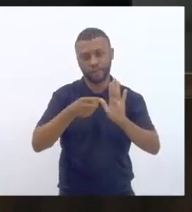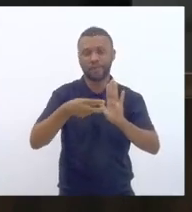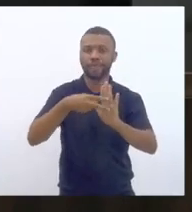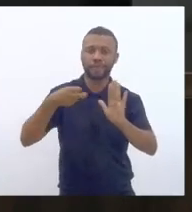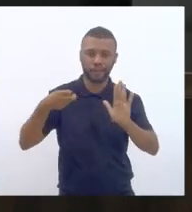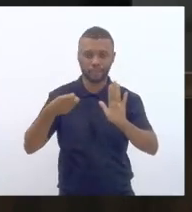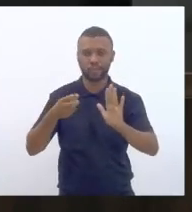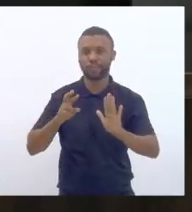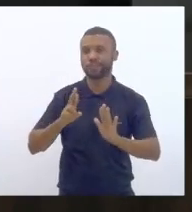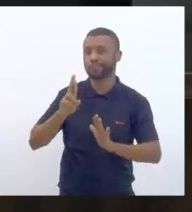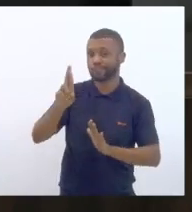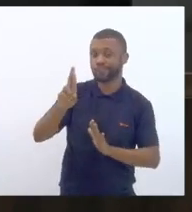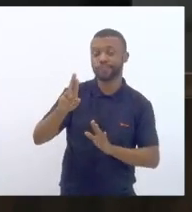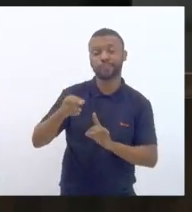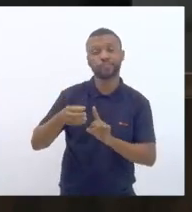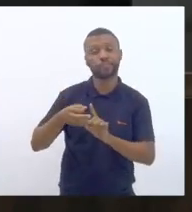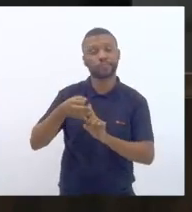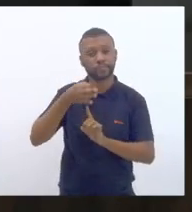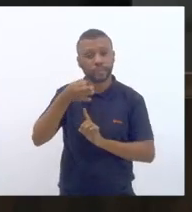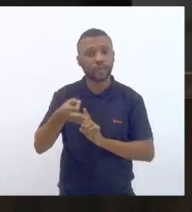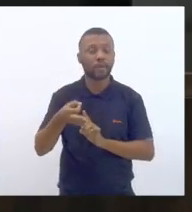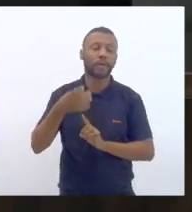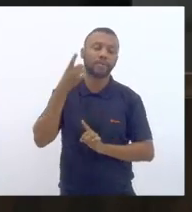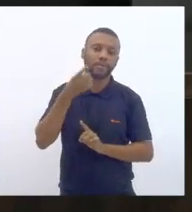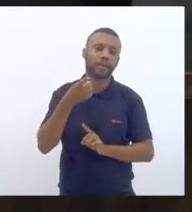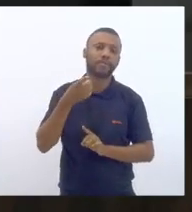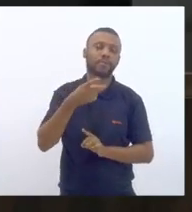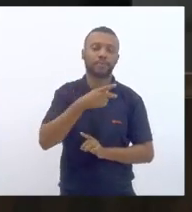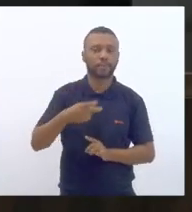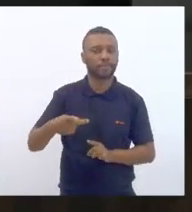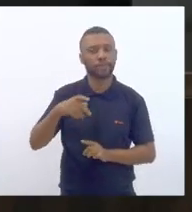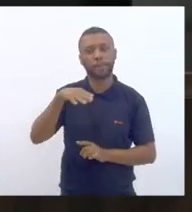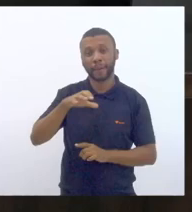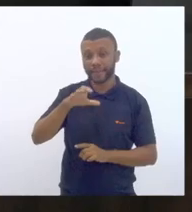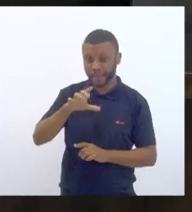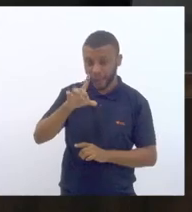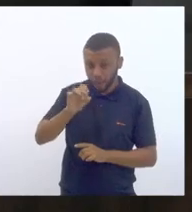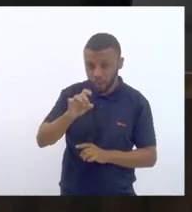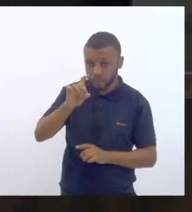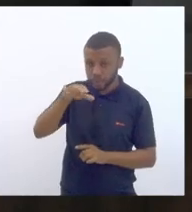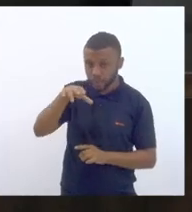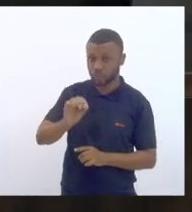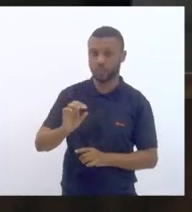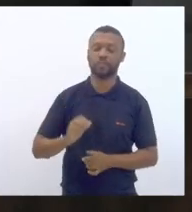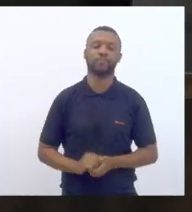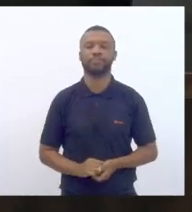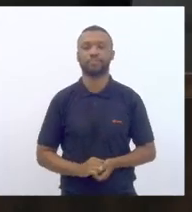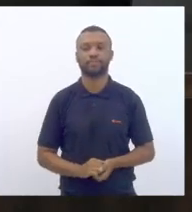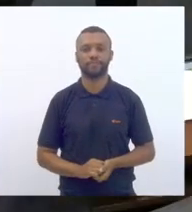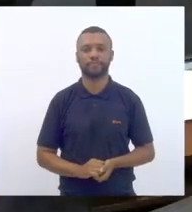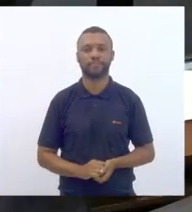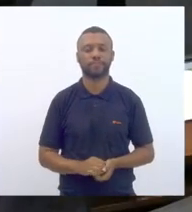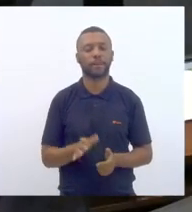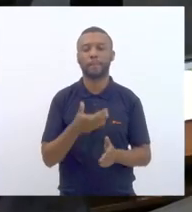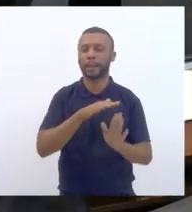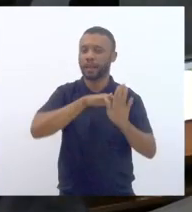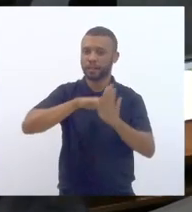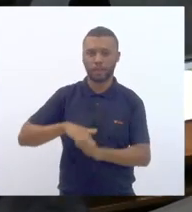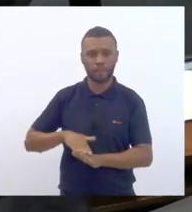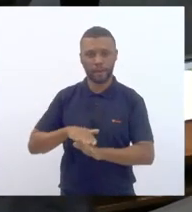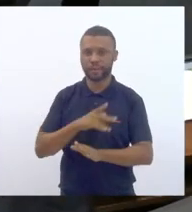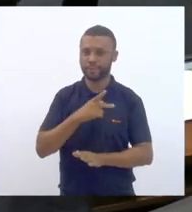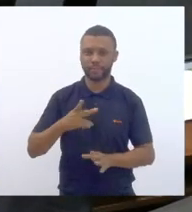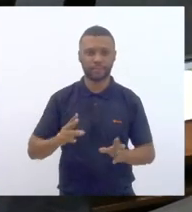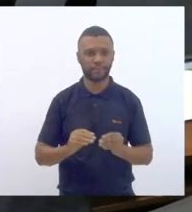Vetos. Para emitir parecer, deputado, nobre deputado, presidente, deputado Marcelo Dino. Pela derrubada, senhor presidente.